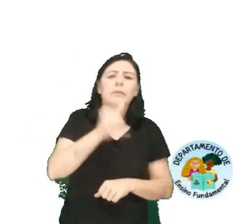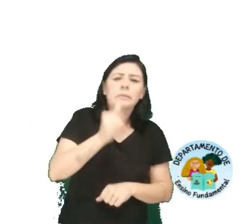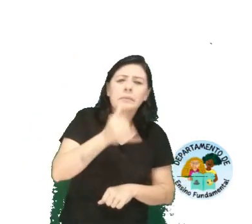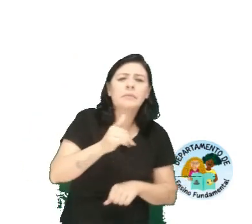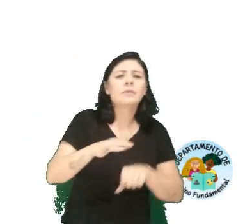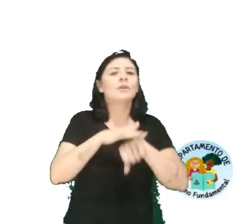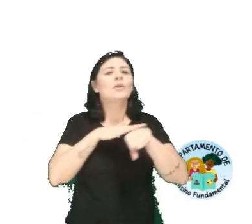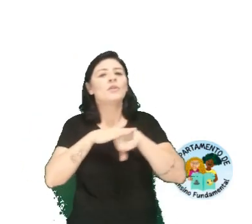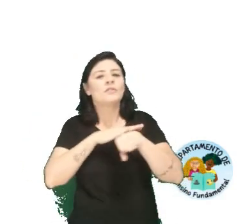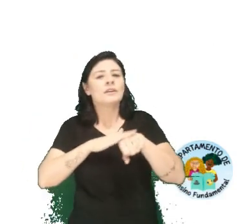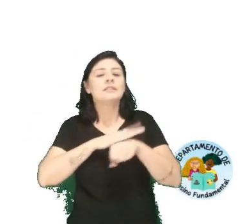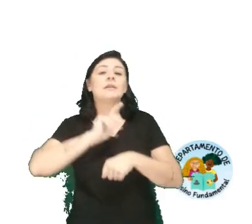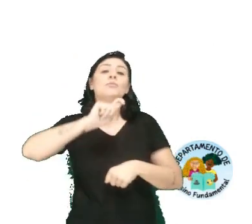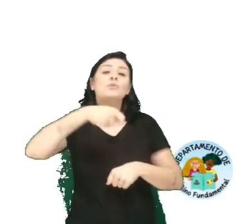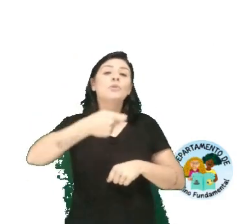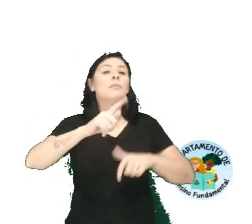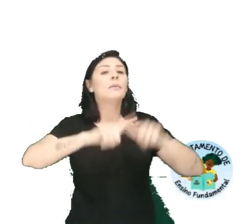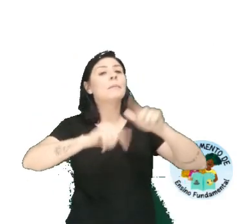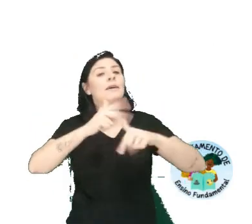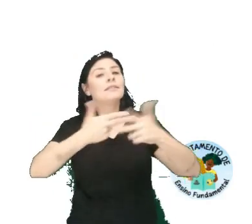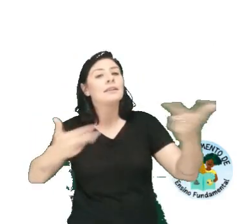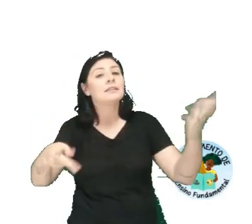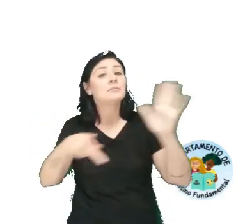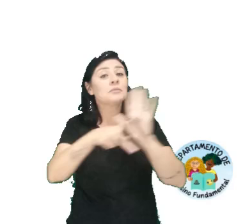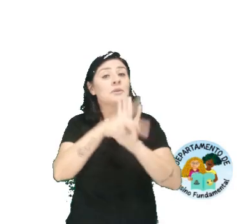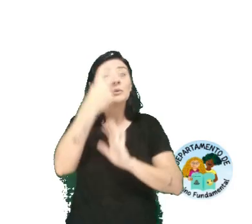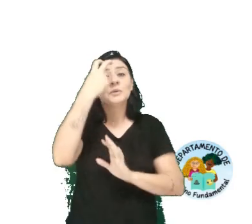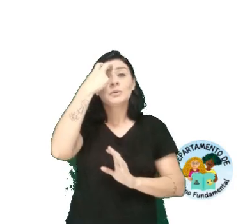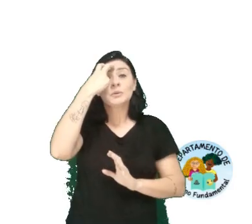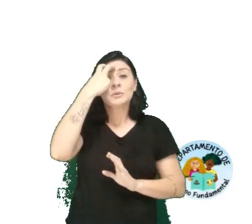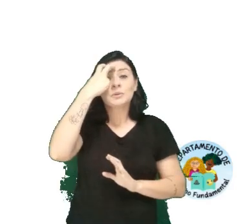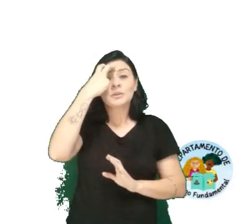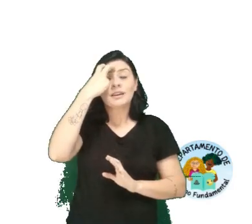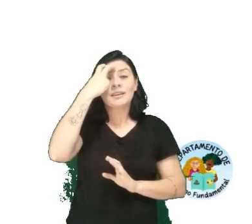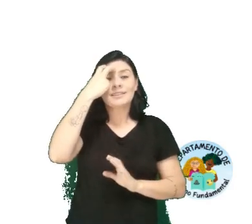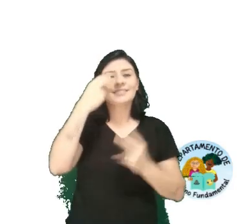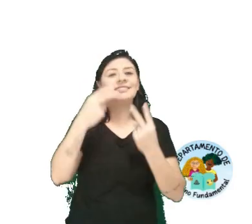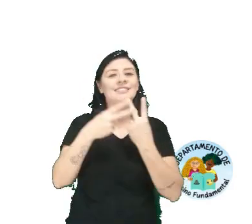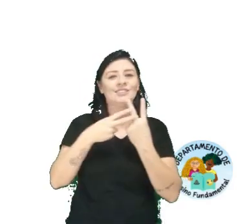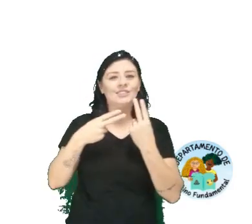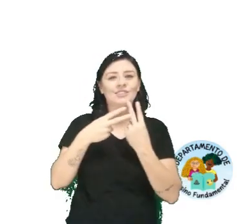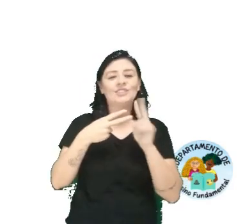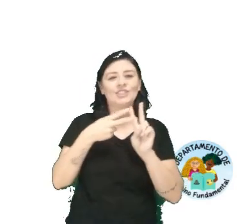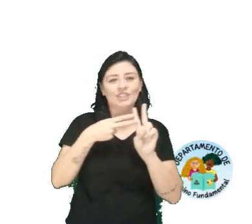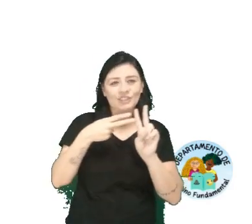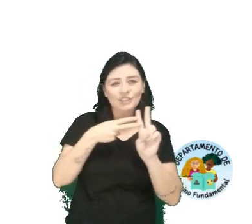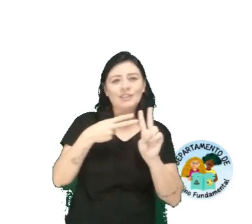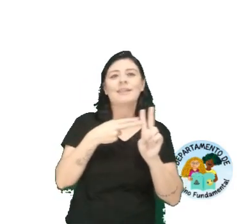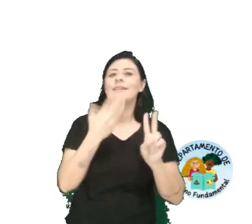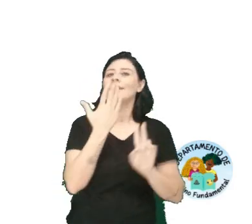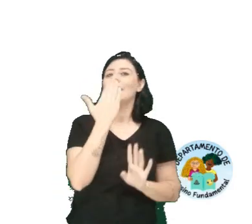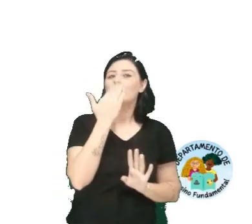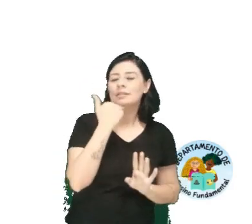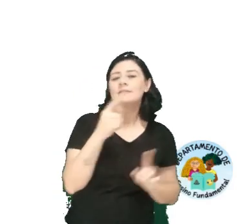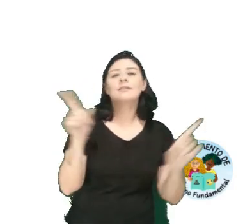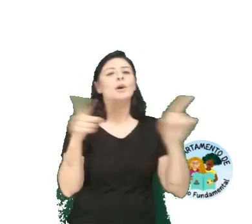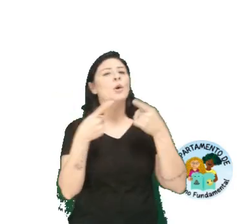a respeito de vários elementos da cultura indígena, como a alimentação, a música,